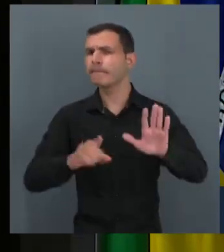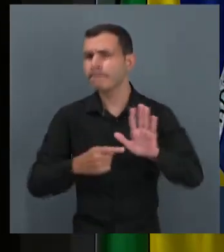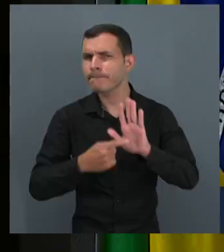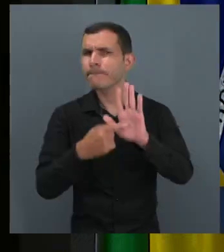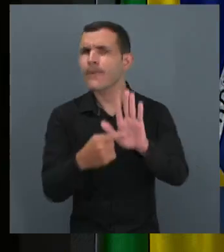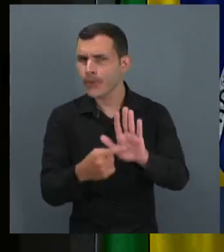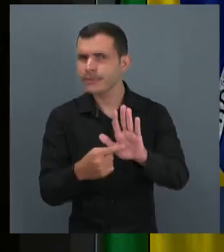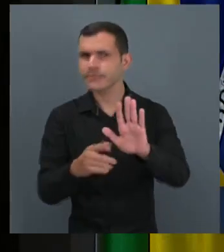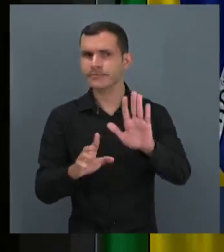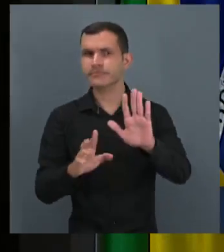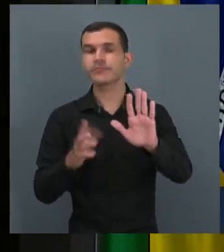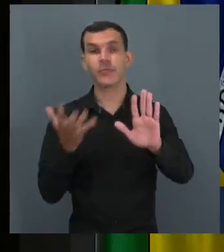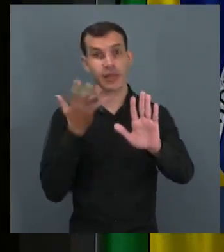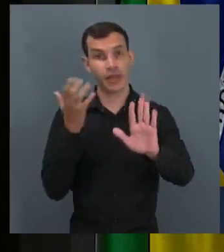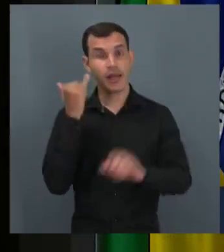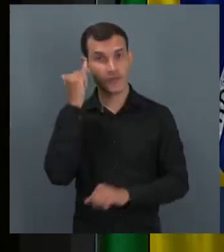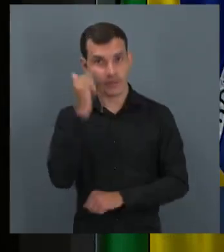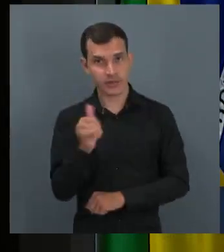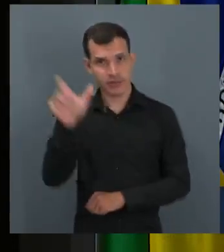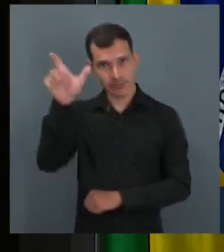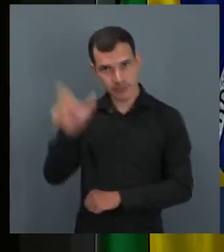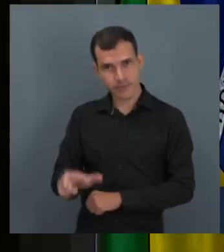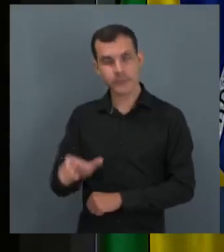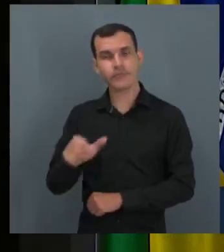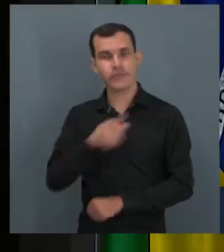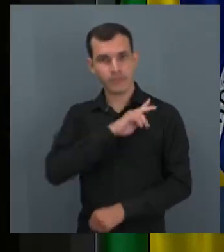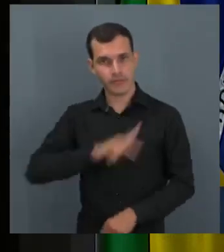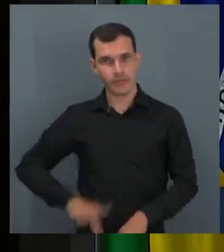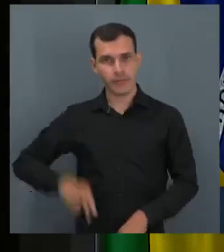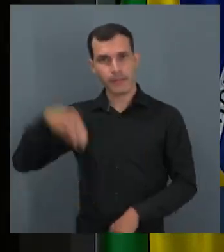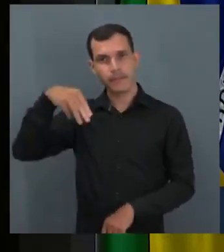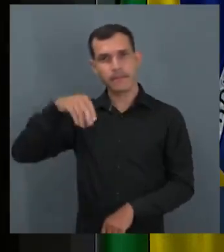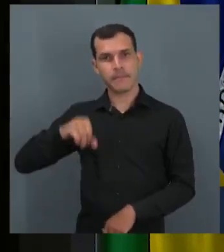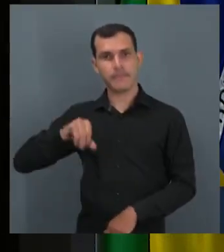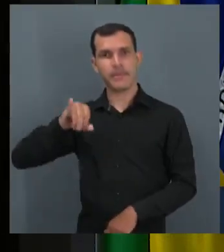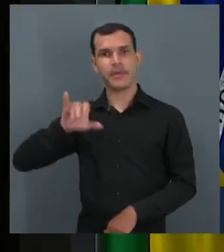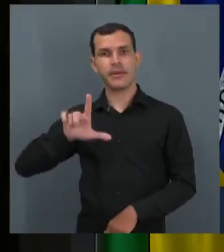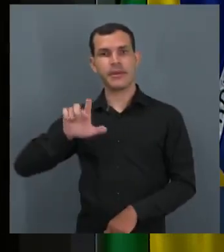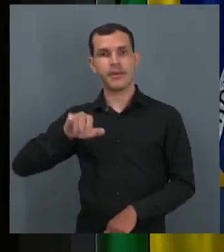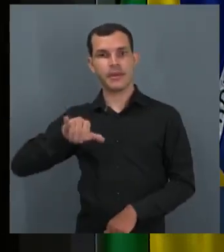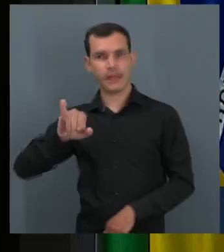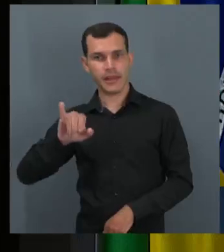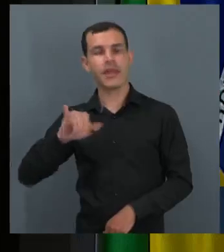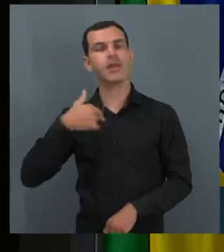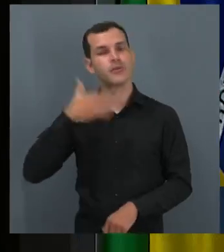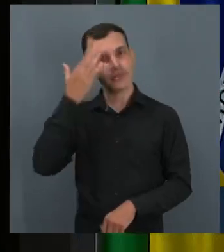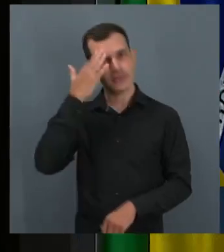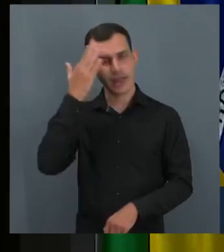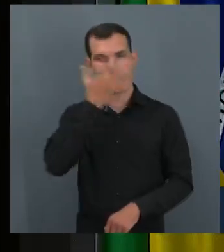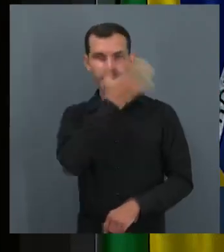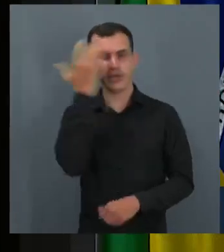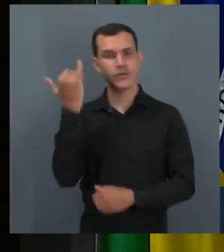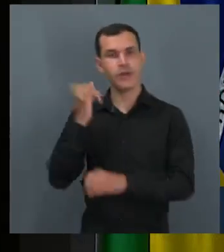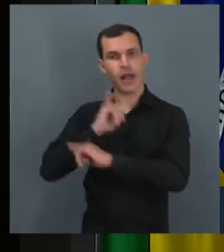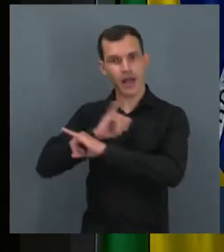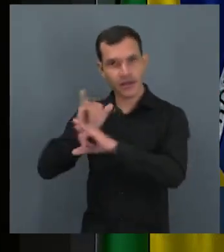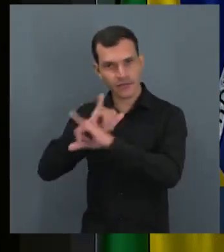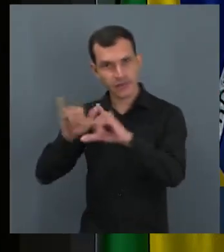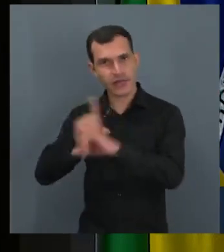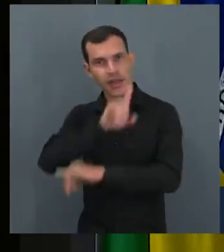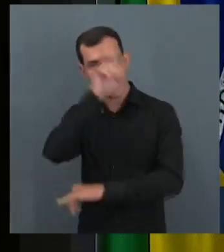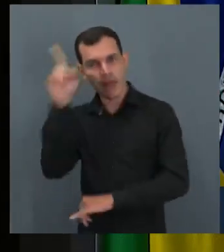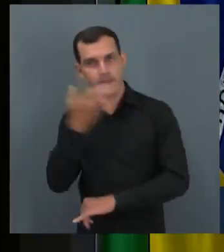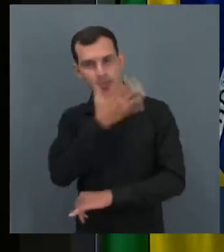aqui ao governo Milei, sei que de alguma forma vai chegar pelos brasileiros que lá residem ou por outras autoridades